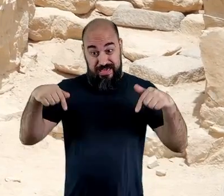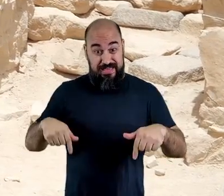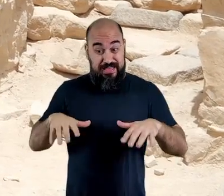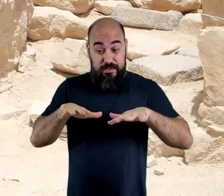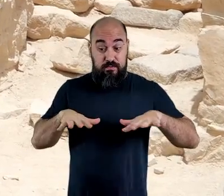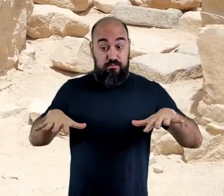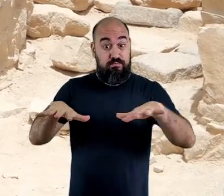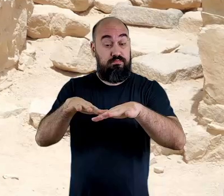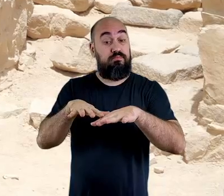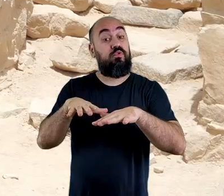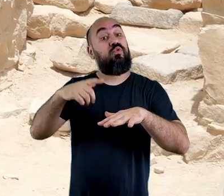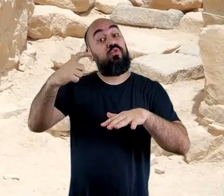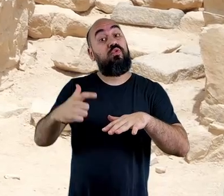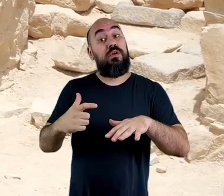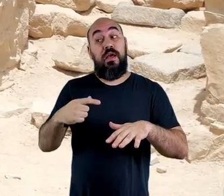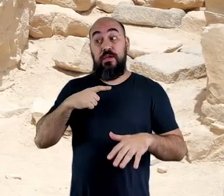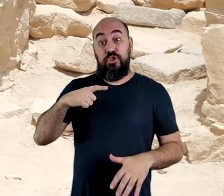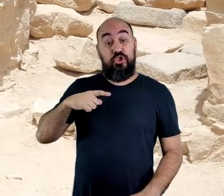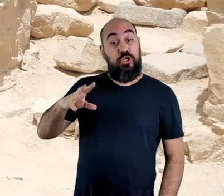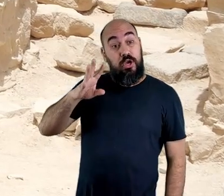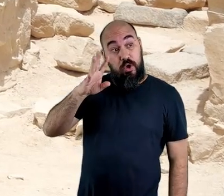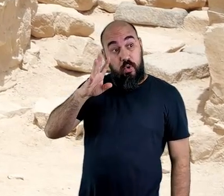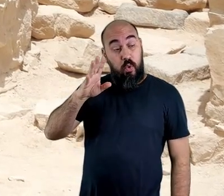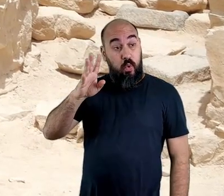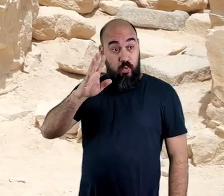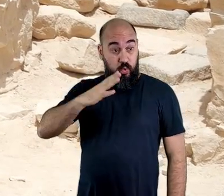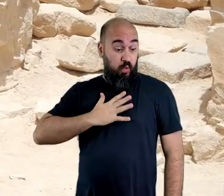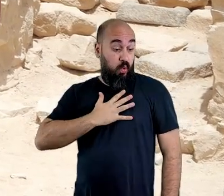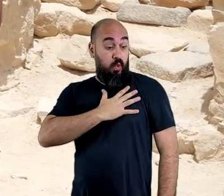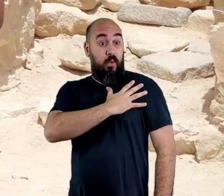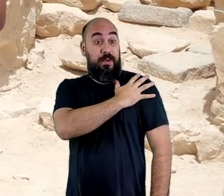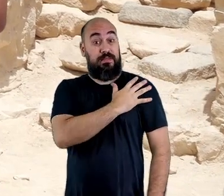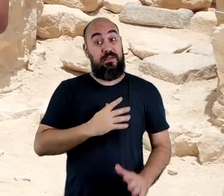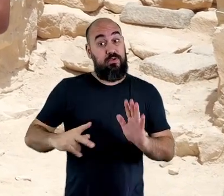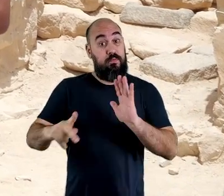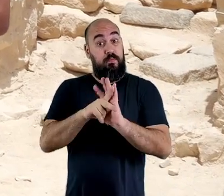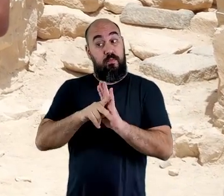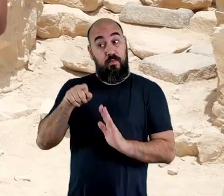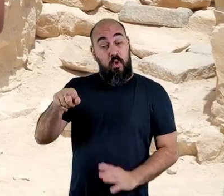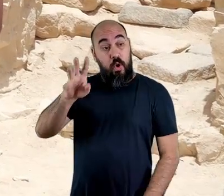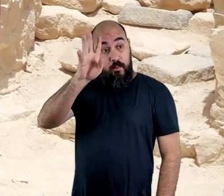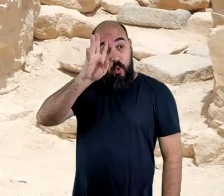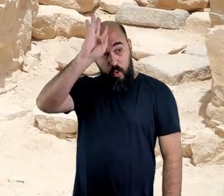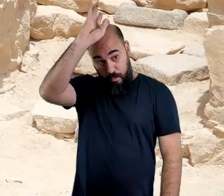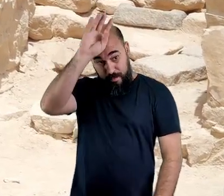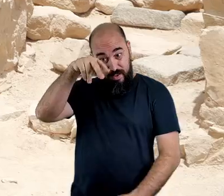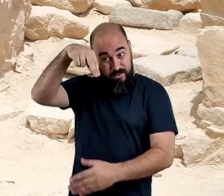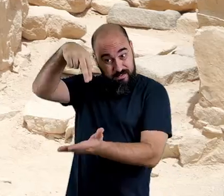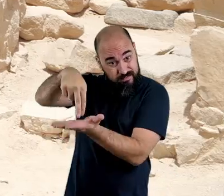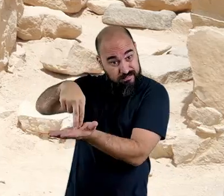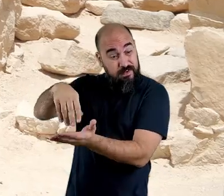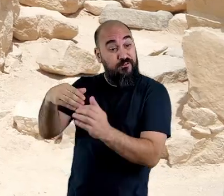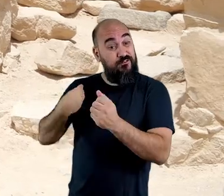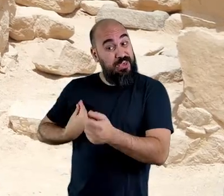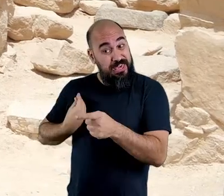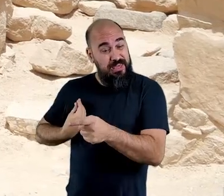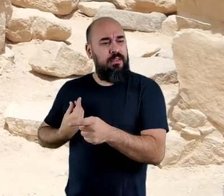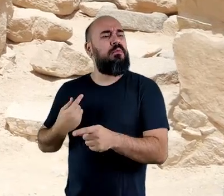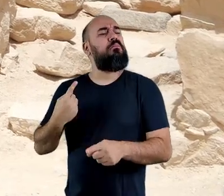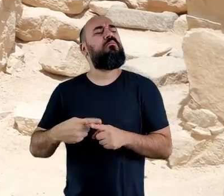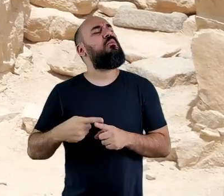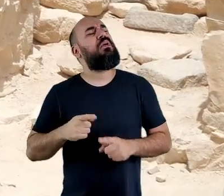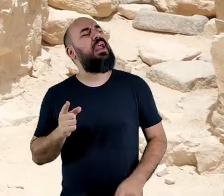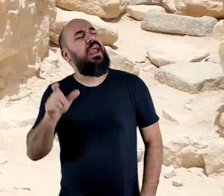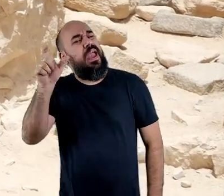meio dele. E essa era a casa do comandante da montanha. E por que estou dizendo que ele era a pessoa mais importante em Massada? Porque era ele